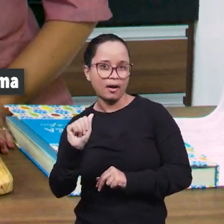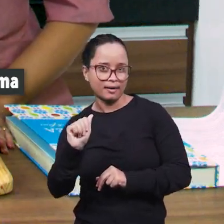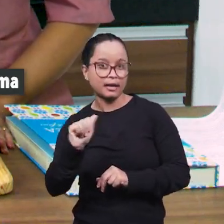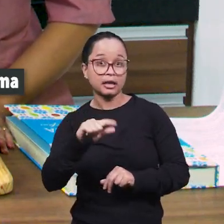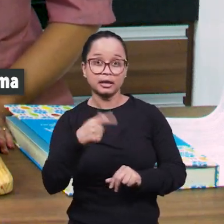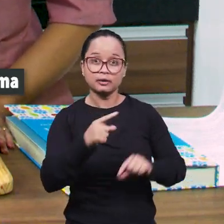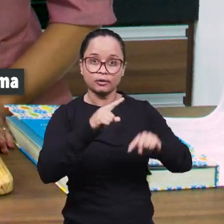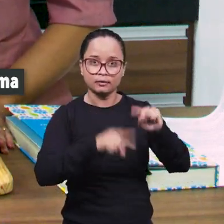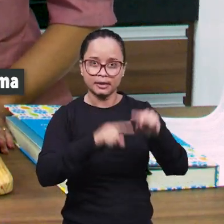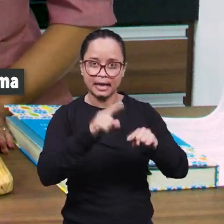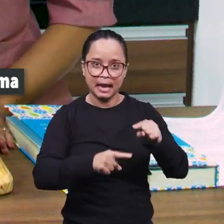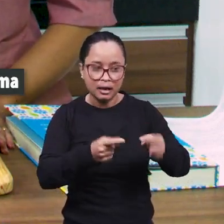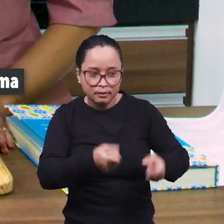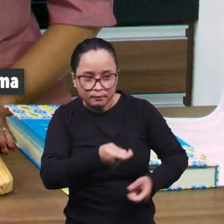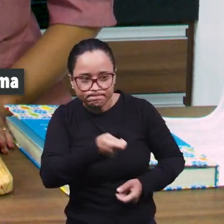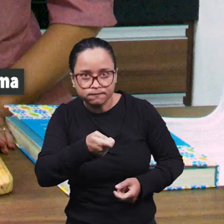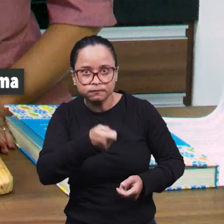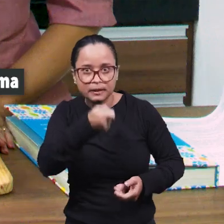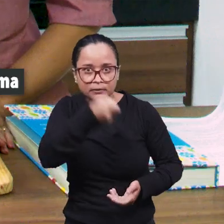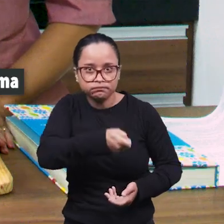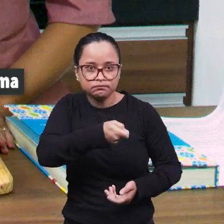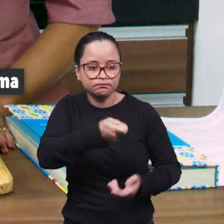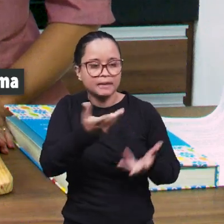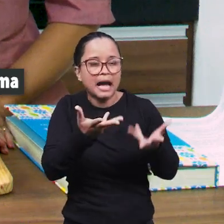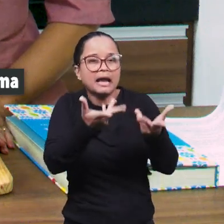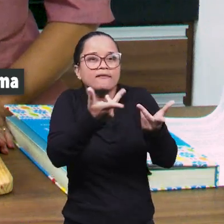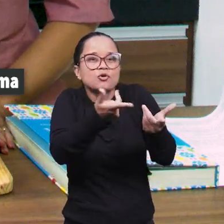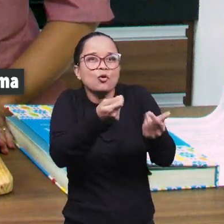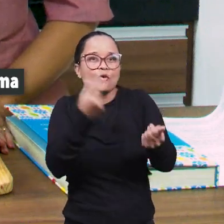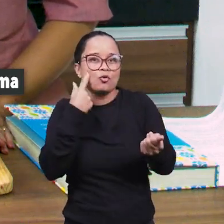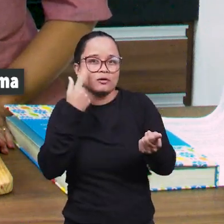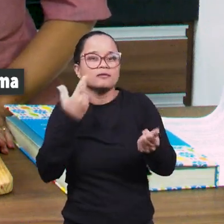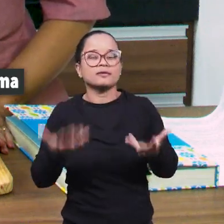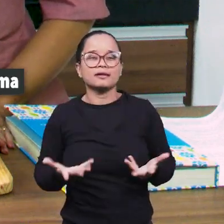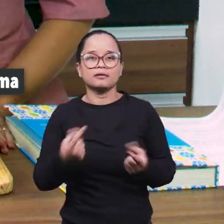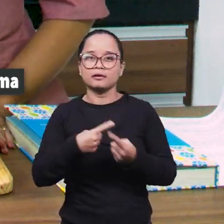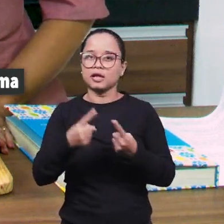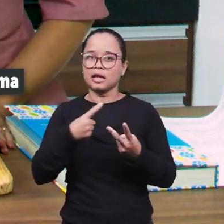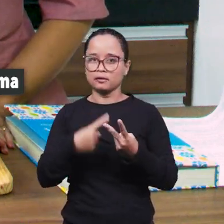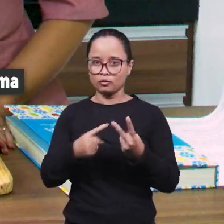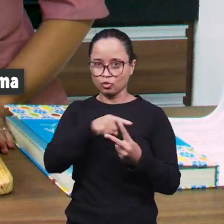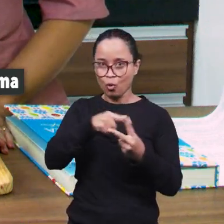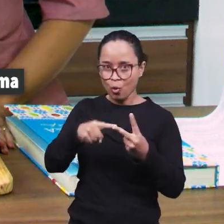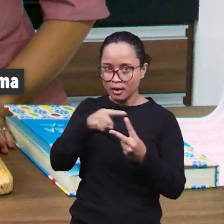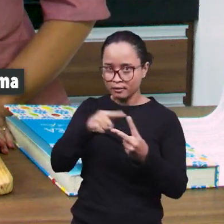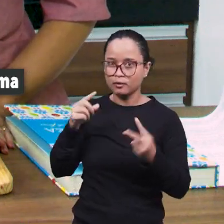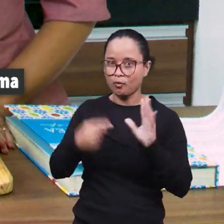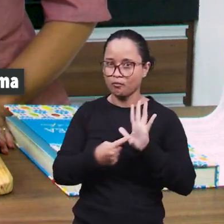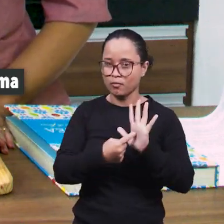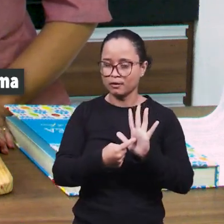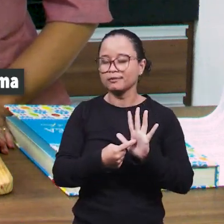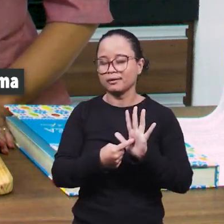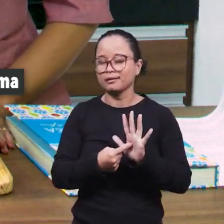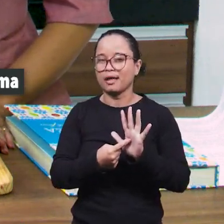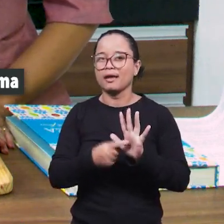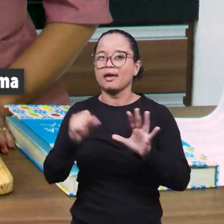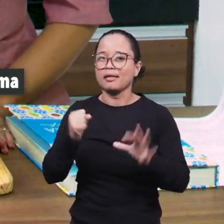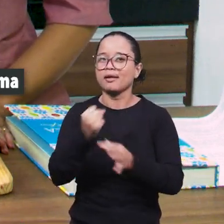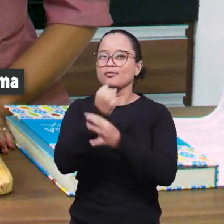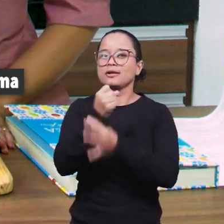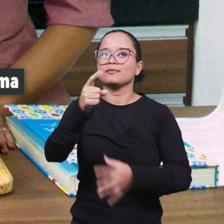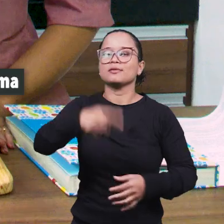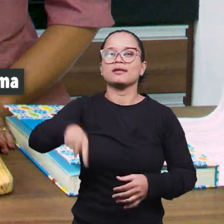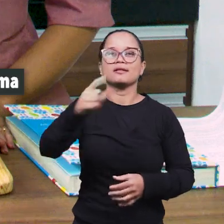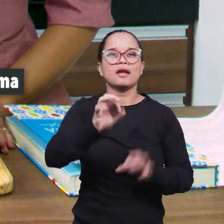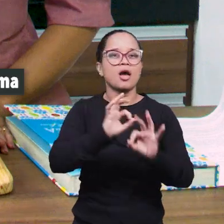revestida ali de um material que seja antiaderente. Você tendo essas 2, gente, eu garanto para vocês, e aquilo também consegue